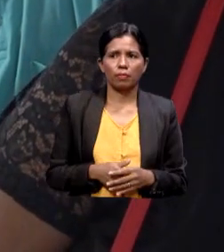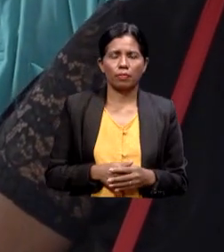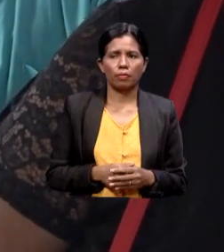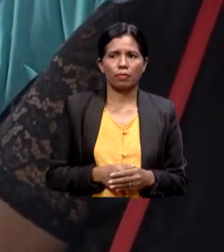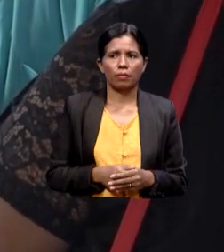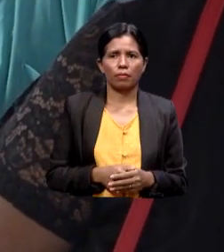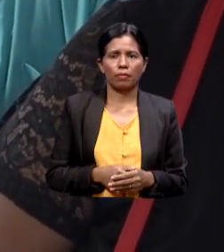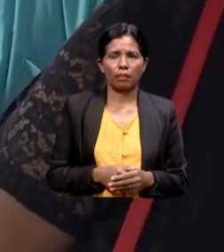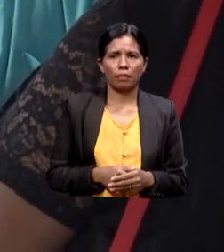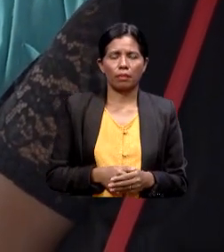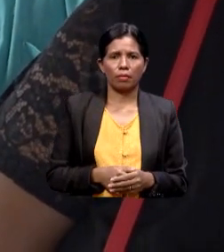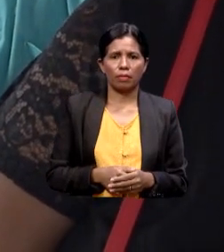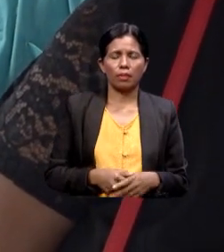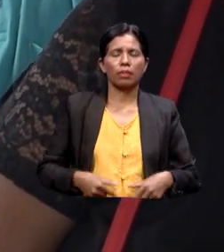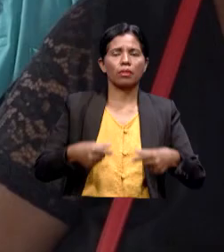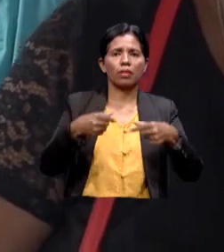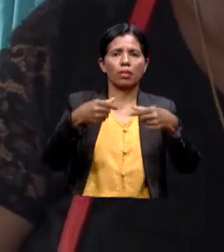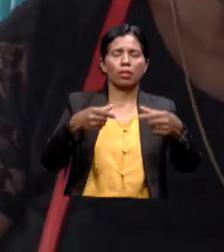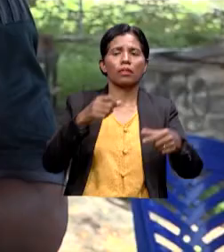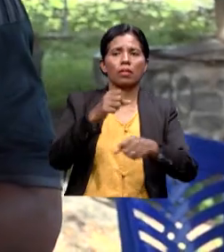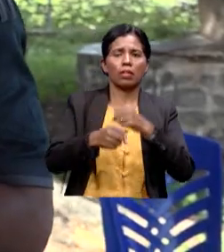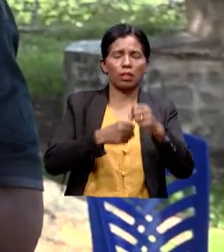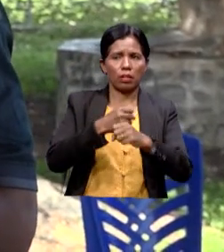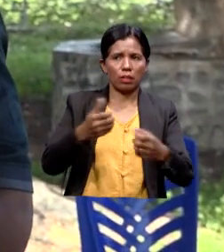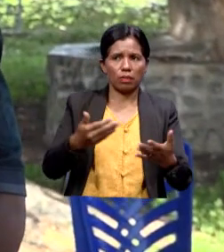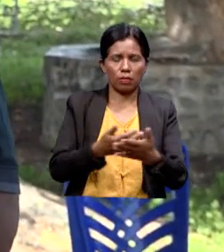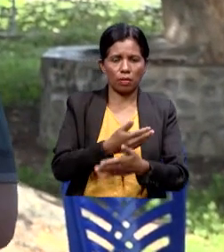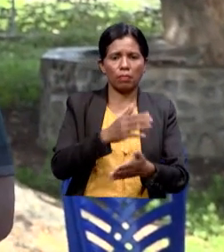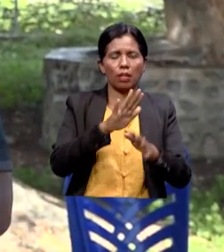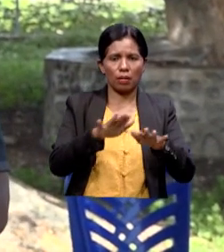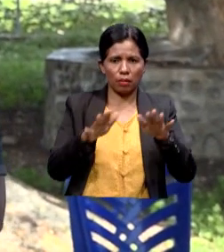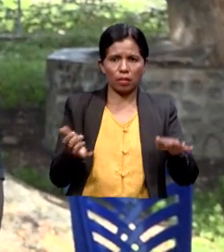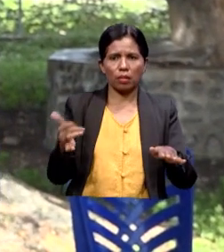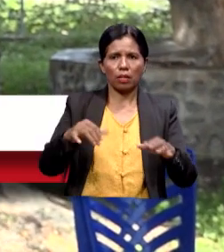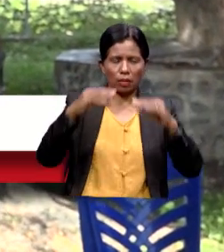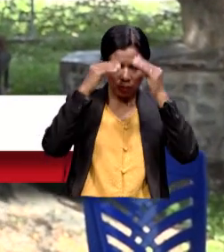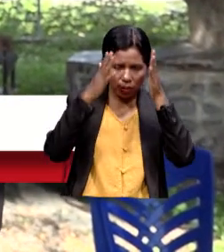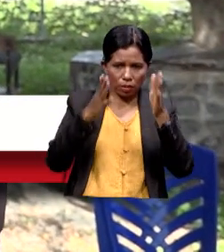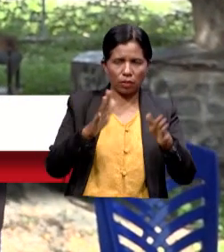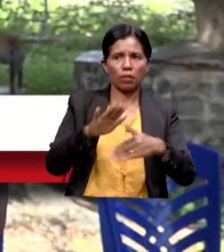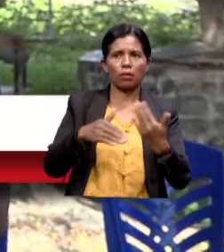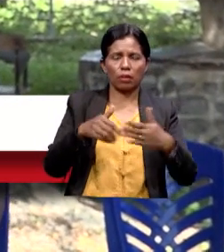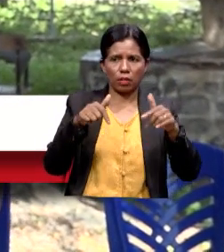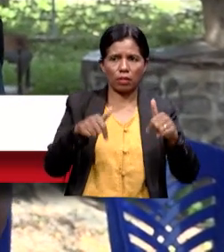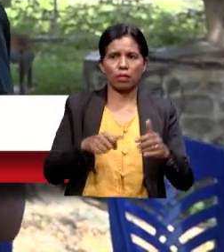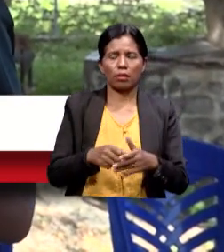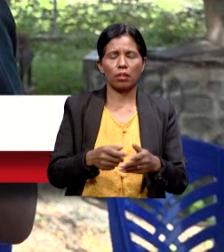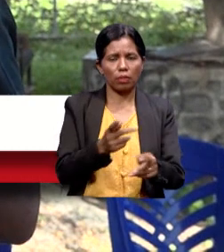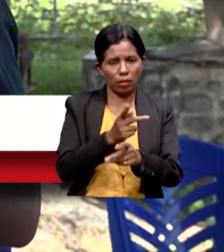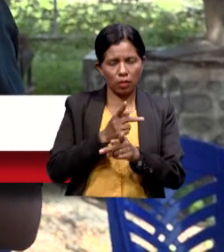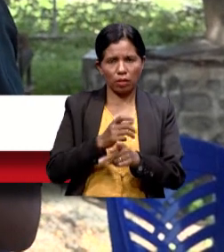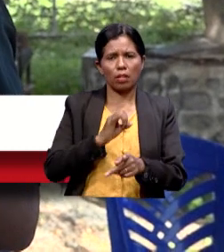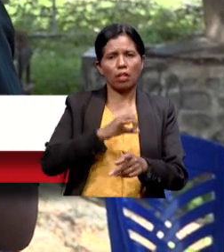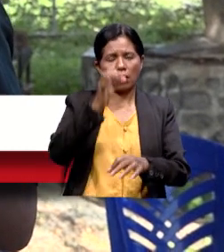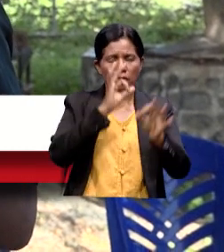Presente aqui na bomba, escola ele não é para arranjar para o mestre Sirut Ené. Não é cuidar de dia que vá, ao fiar que está fazendo